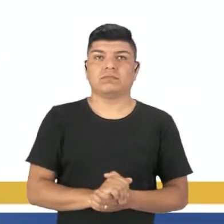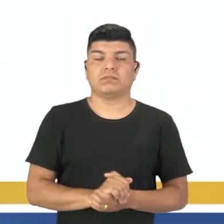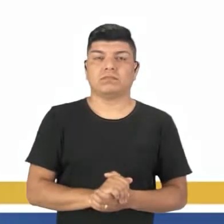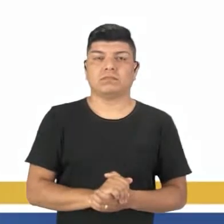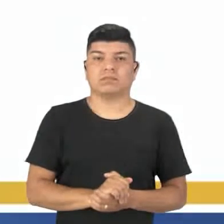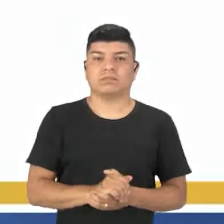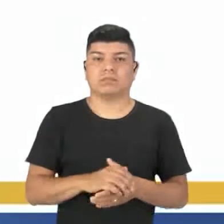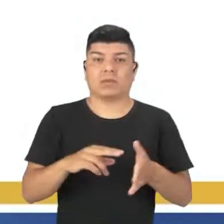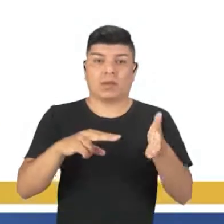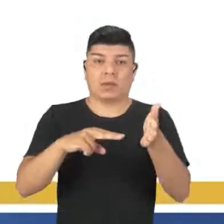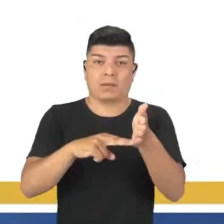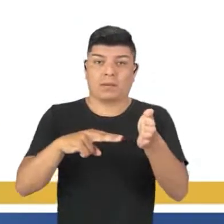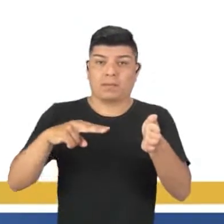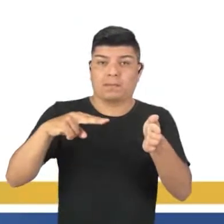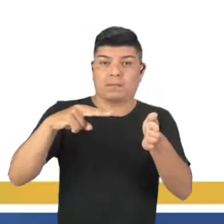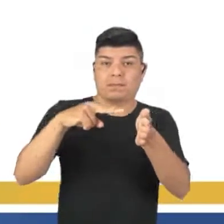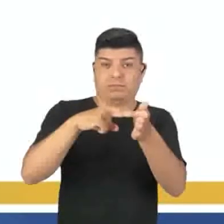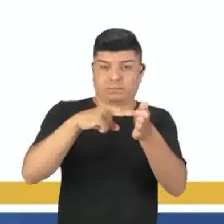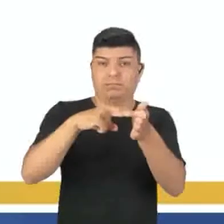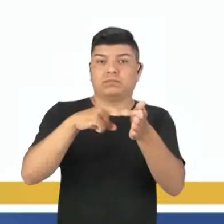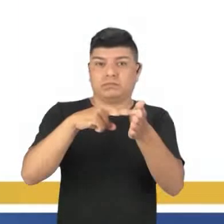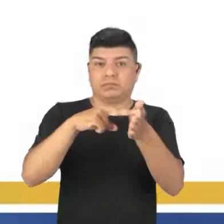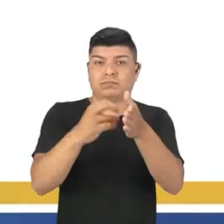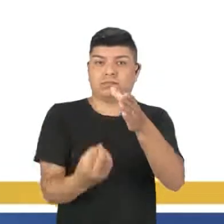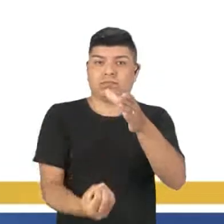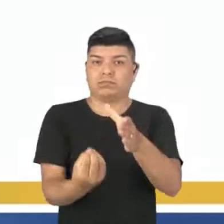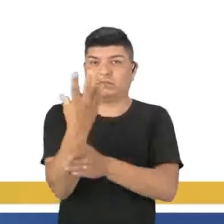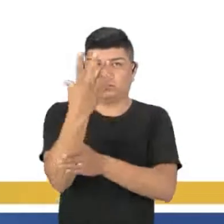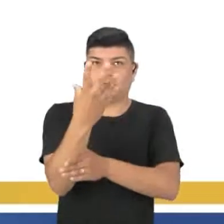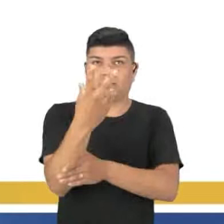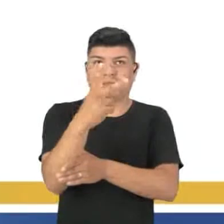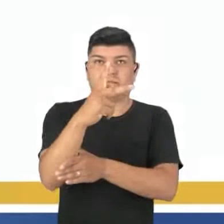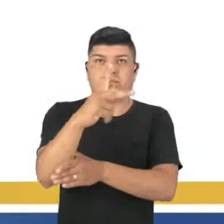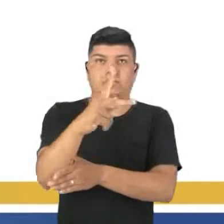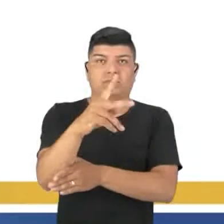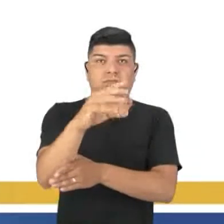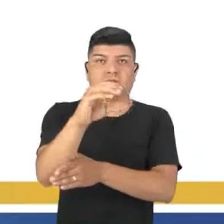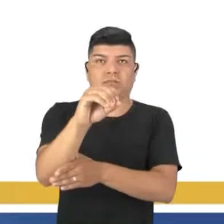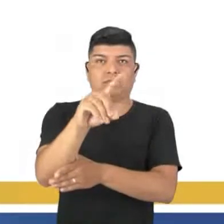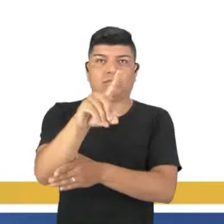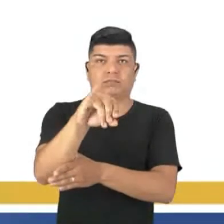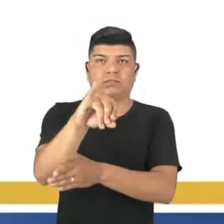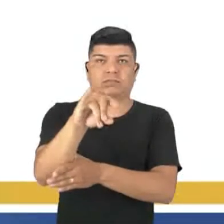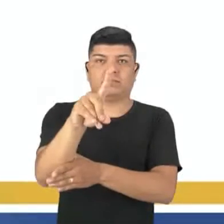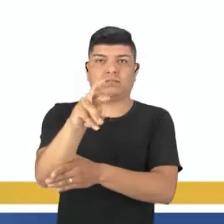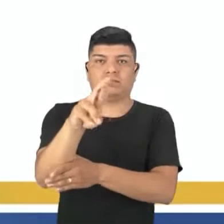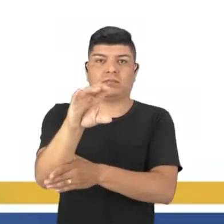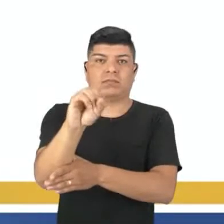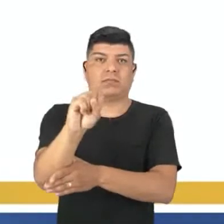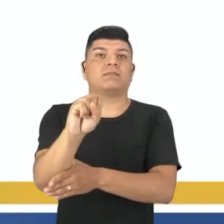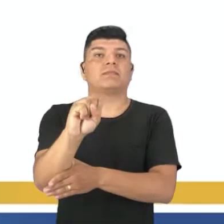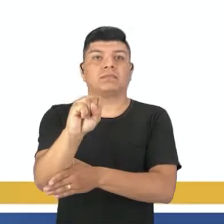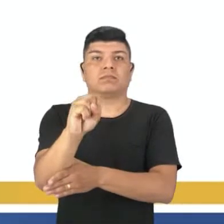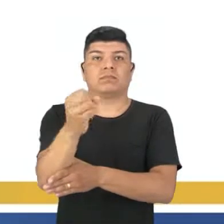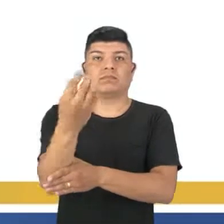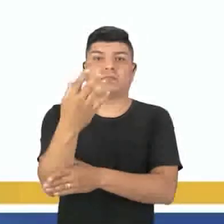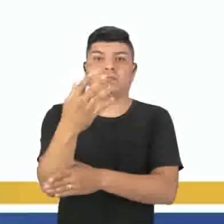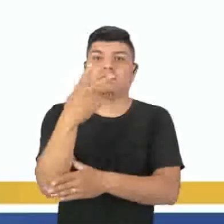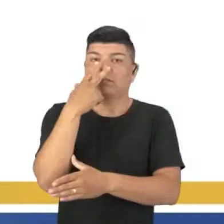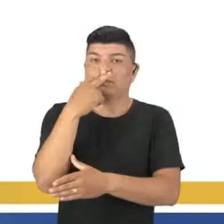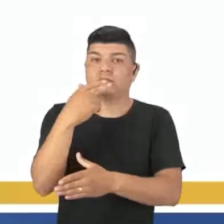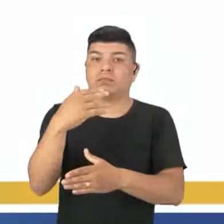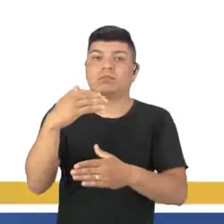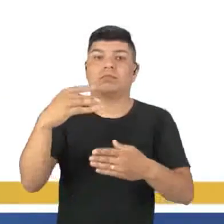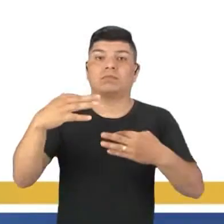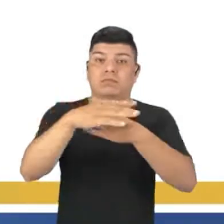que prismas, eles são poliedros, né, formados por duas bases poligonais distintas, né, paralelas e congruentes,